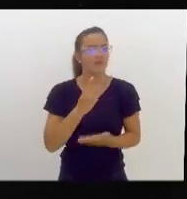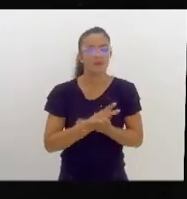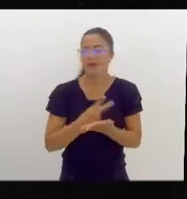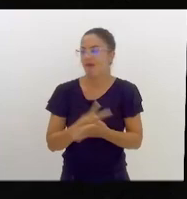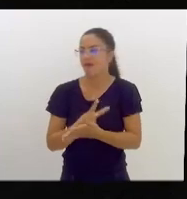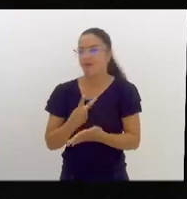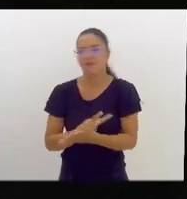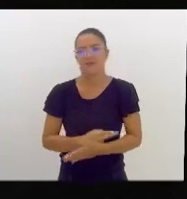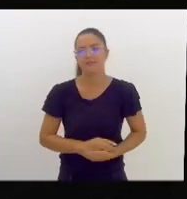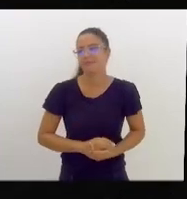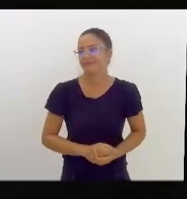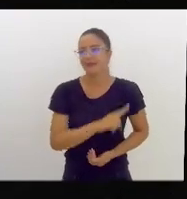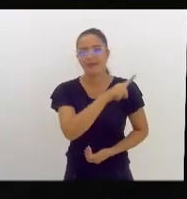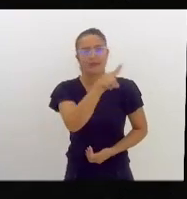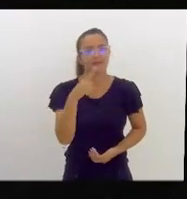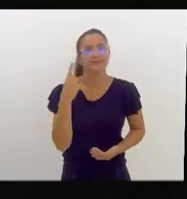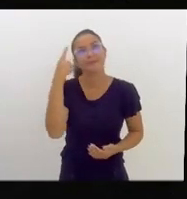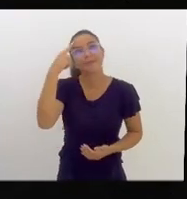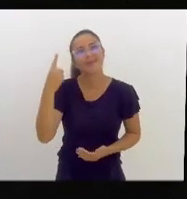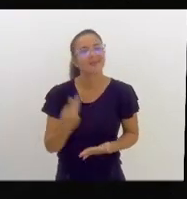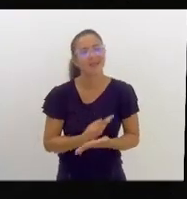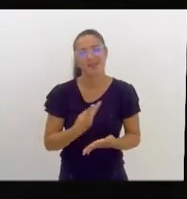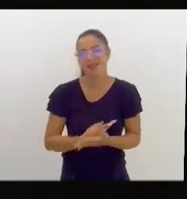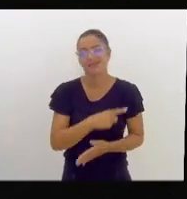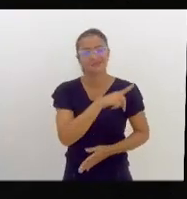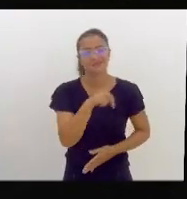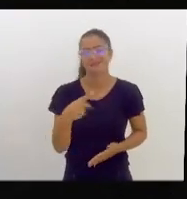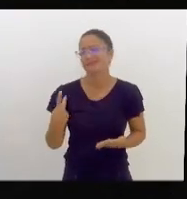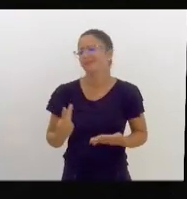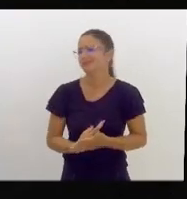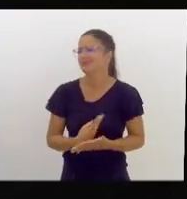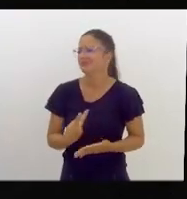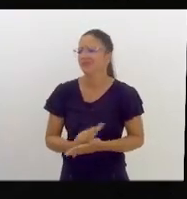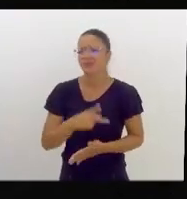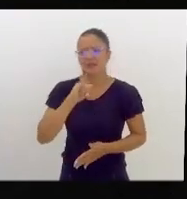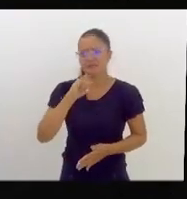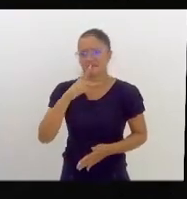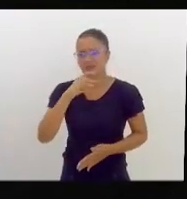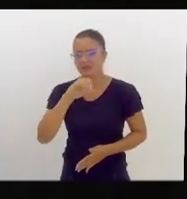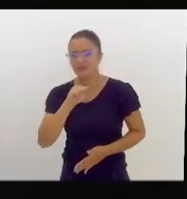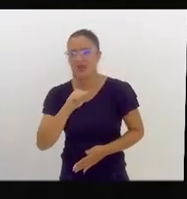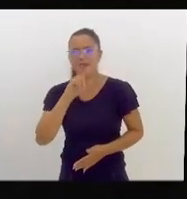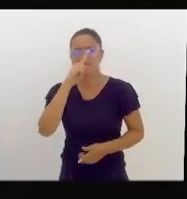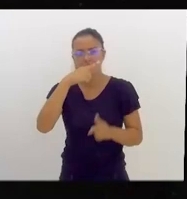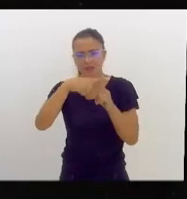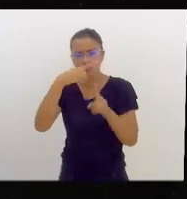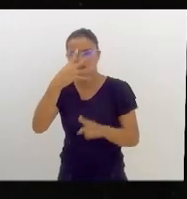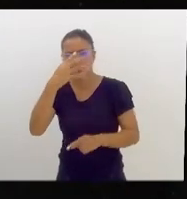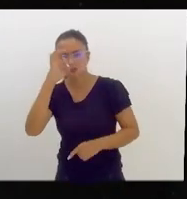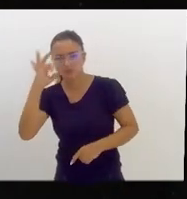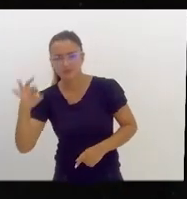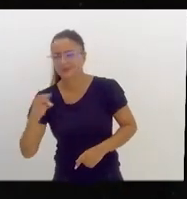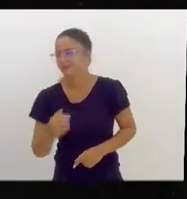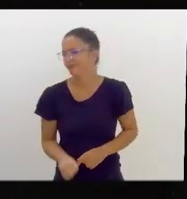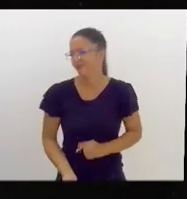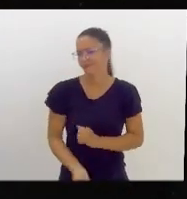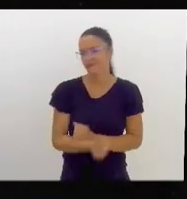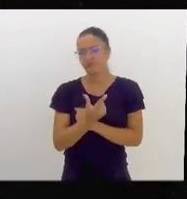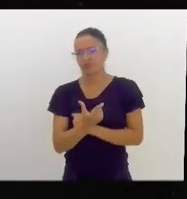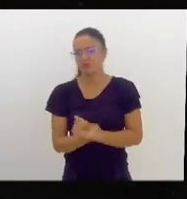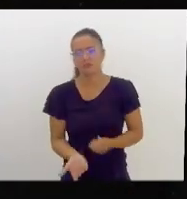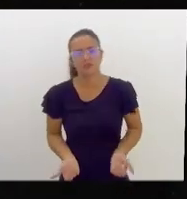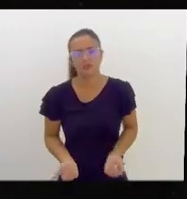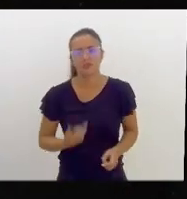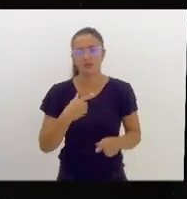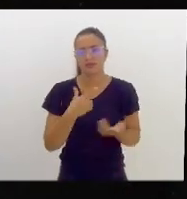Mas, infelizmente, não é assim que eles pensam. É uma agiotagem. Se eu colocar IPCA mais 4%, é uma agiotagem. É um absurdo. E que bom que